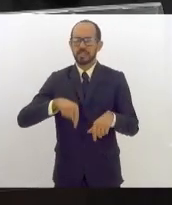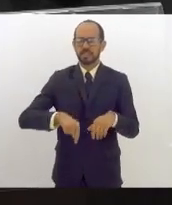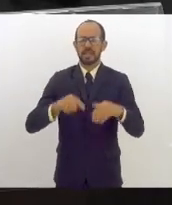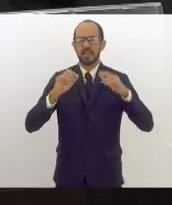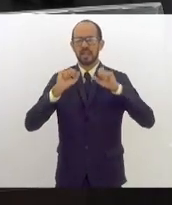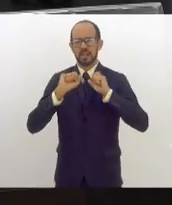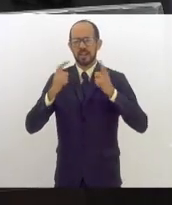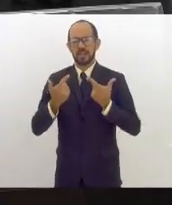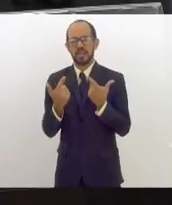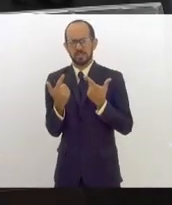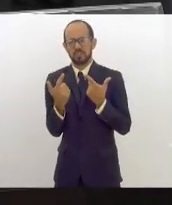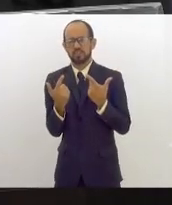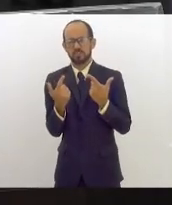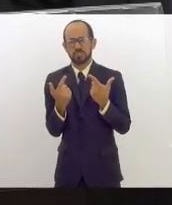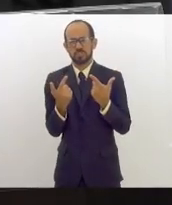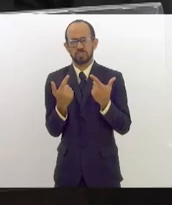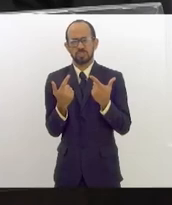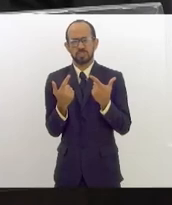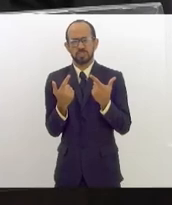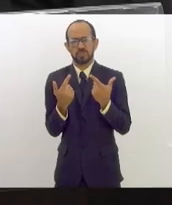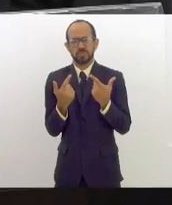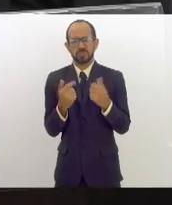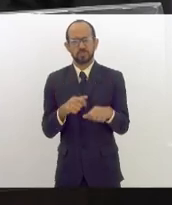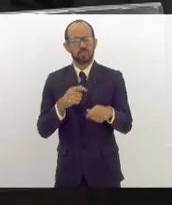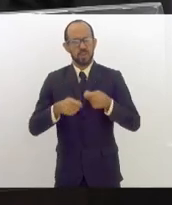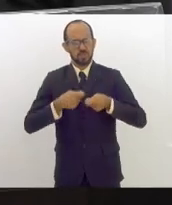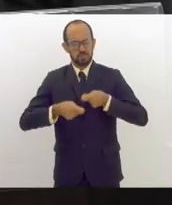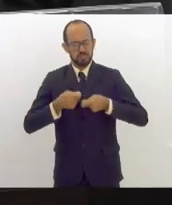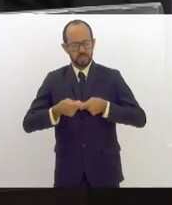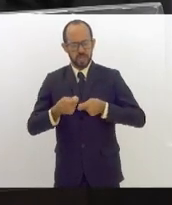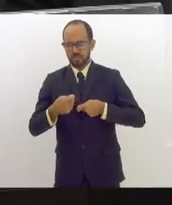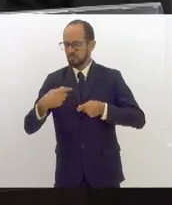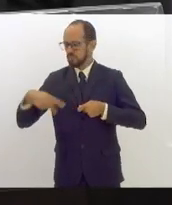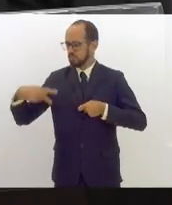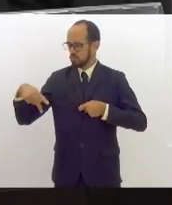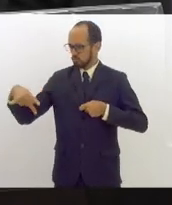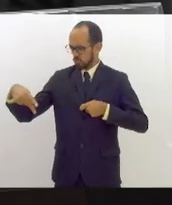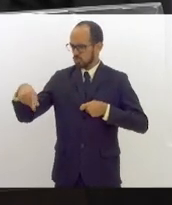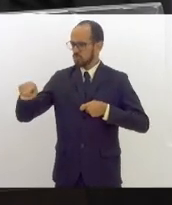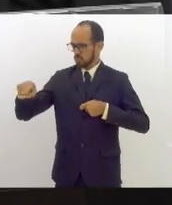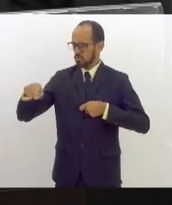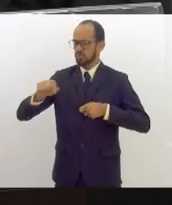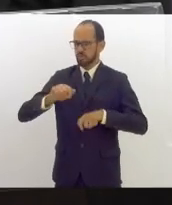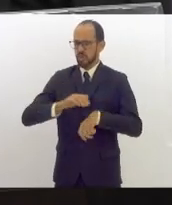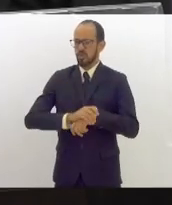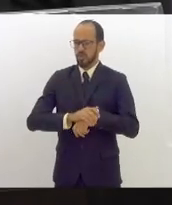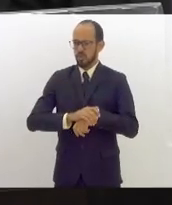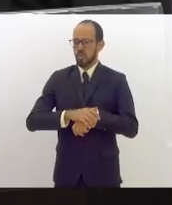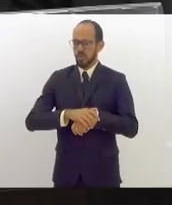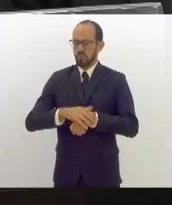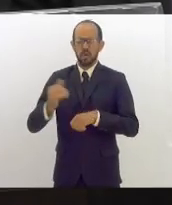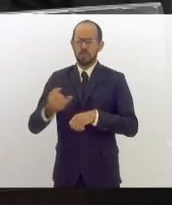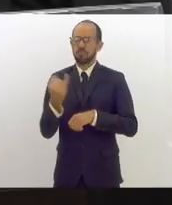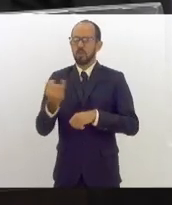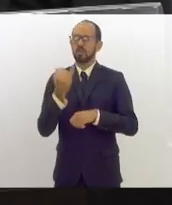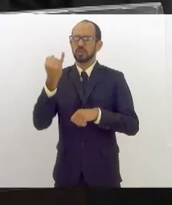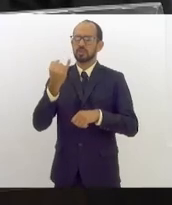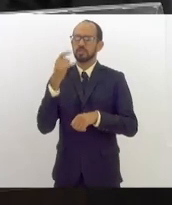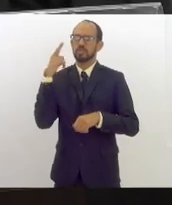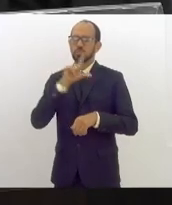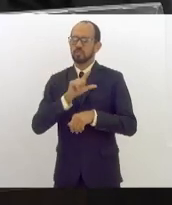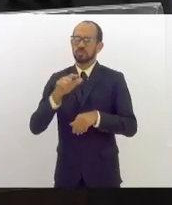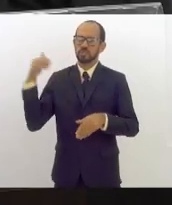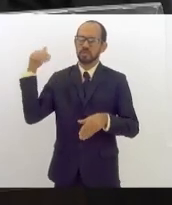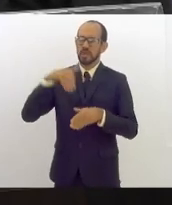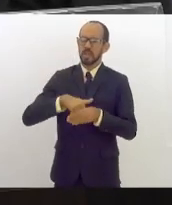comandado por vossa excelência comandadas por vossa excelência foram fundamentais para transição que nos levou a eleição do